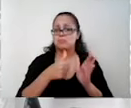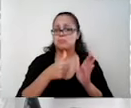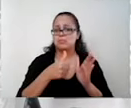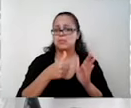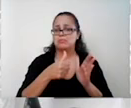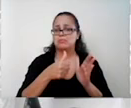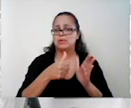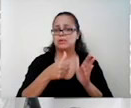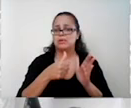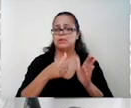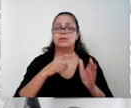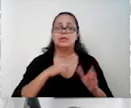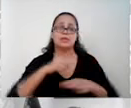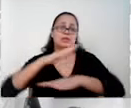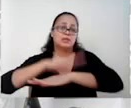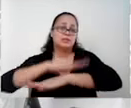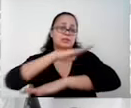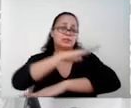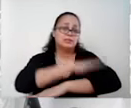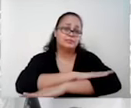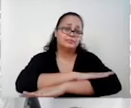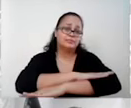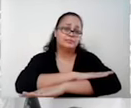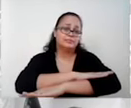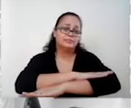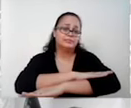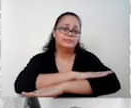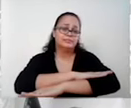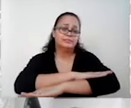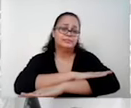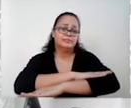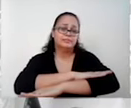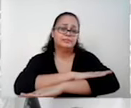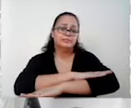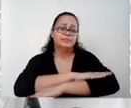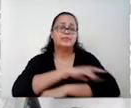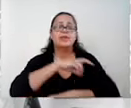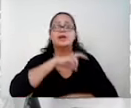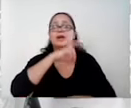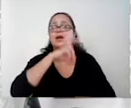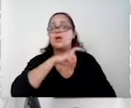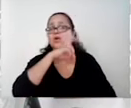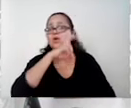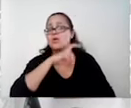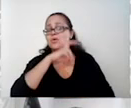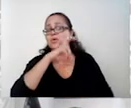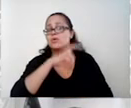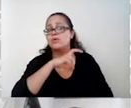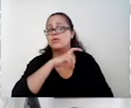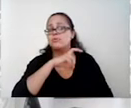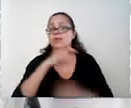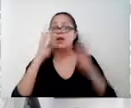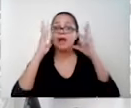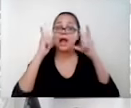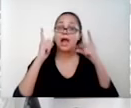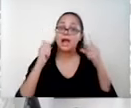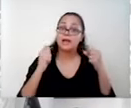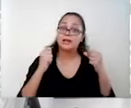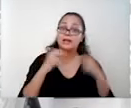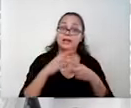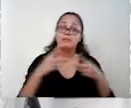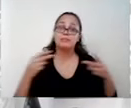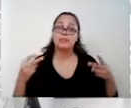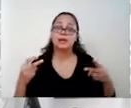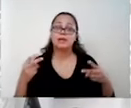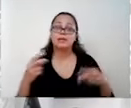atualmente nós temos sapo, rã, perereca, a cobra cega, a salamandra, animais carnívoros, que